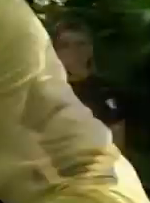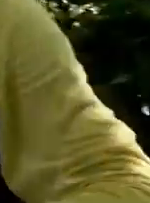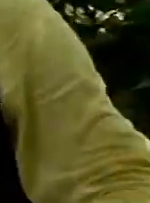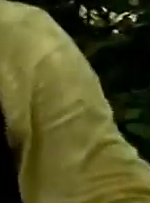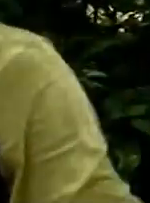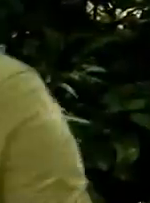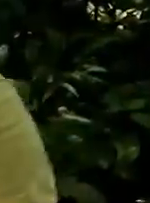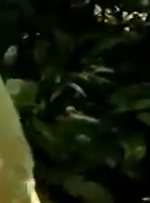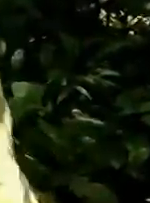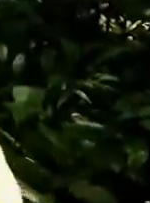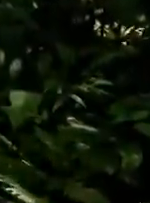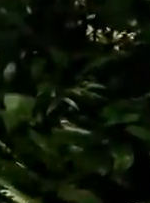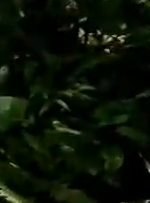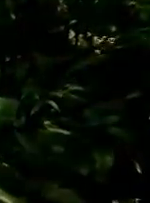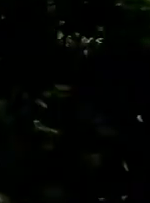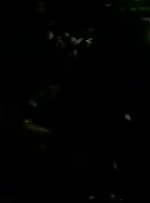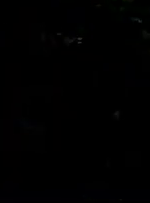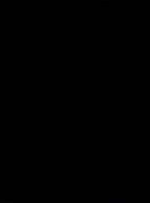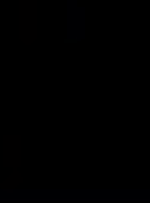já